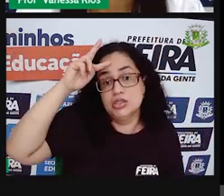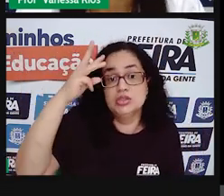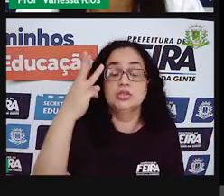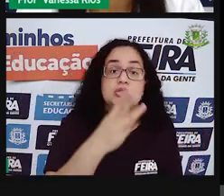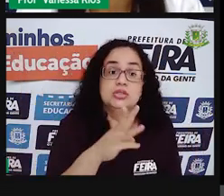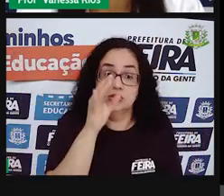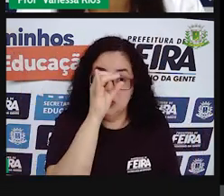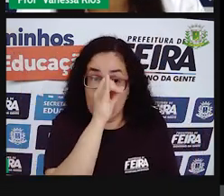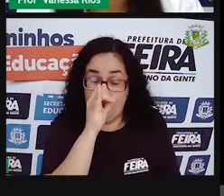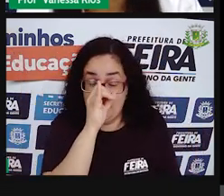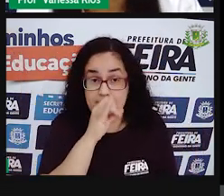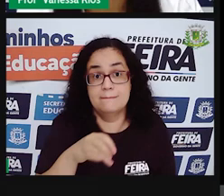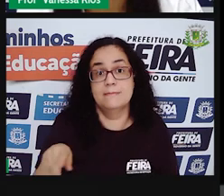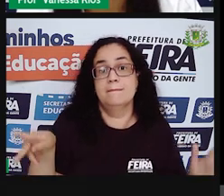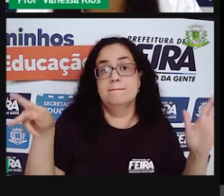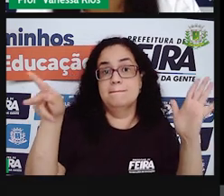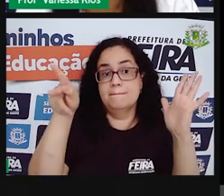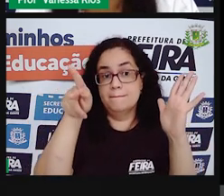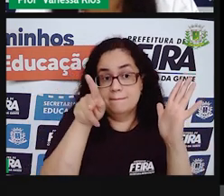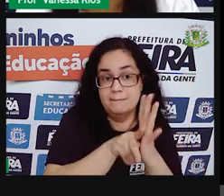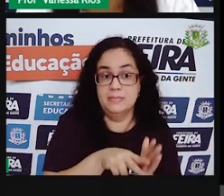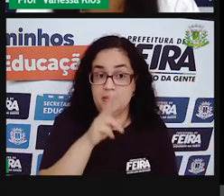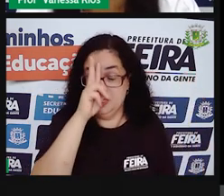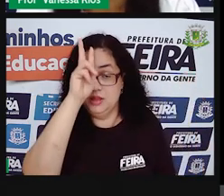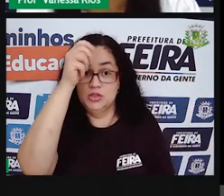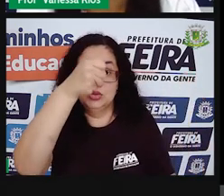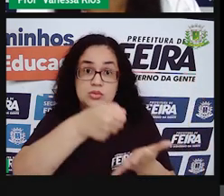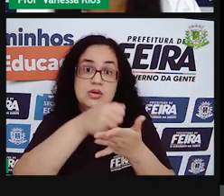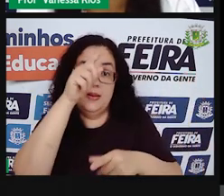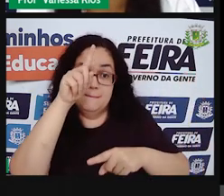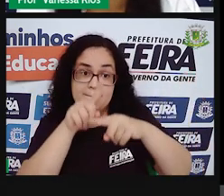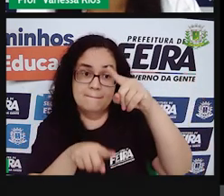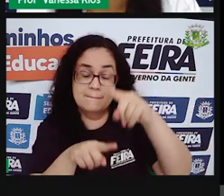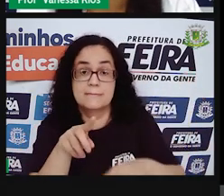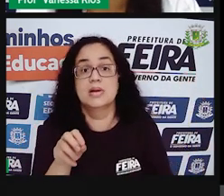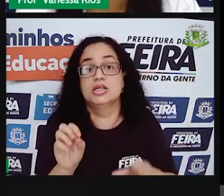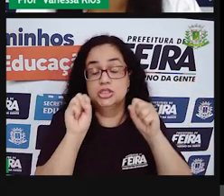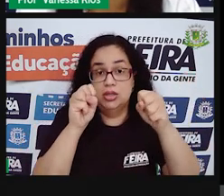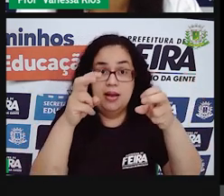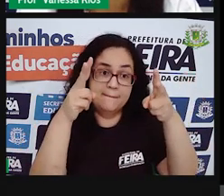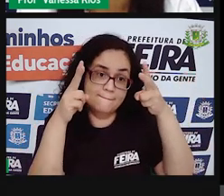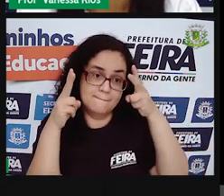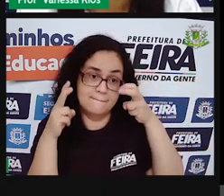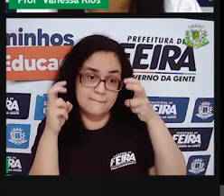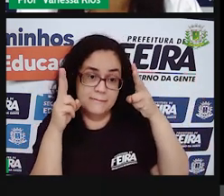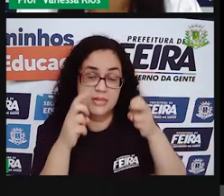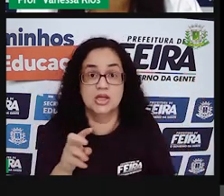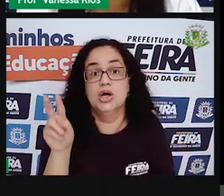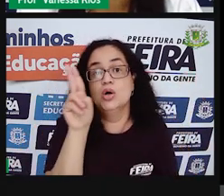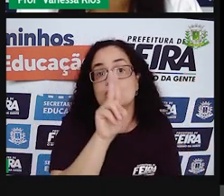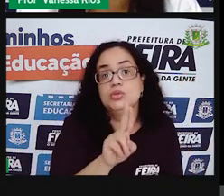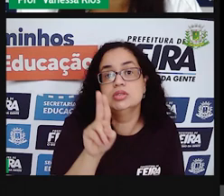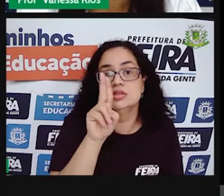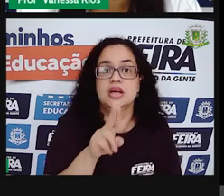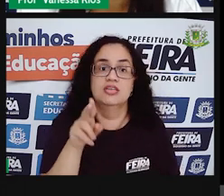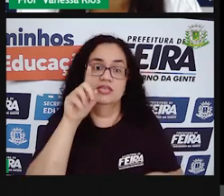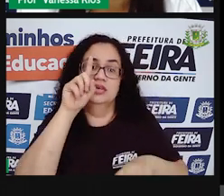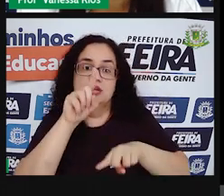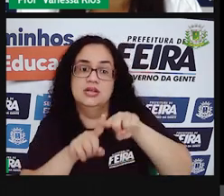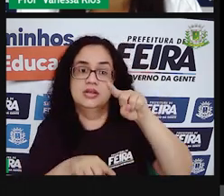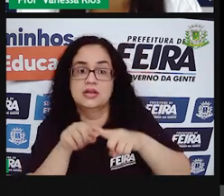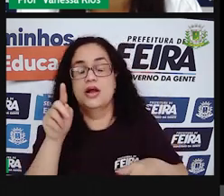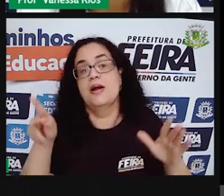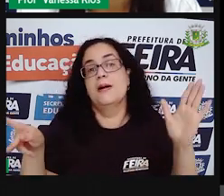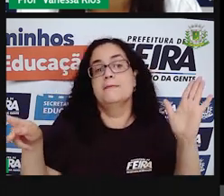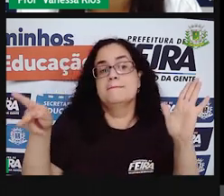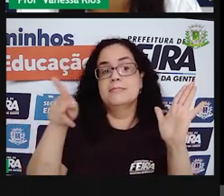porquinhos com a propriedade da resistência dos materiais, a gente percebe que eles utilizaram materiais com propriedades